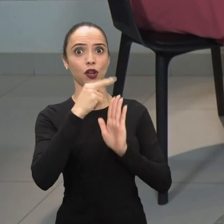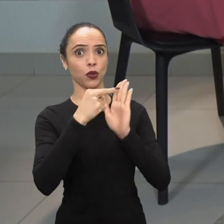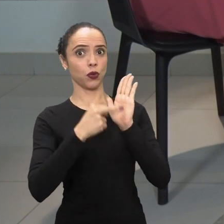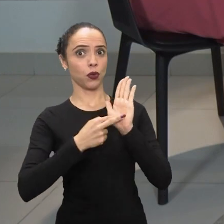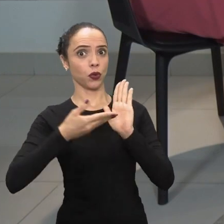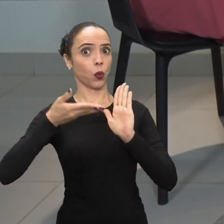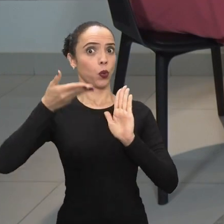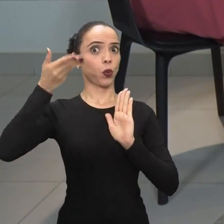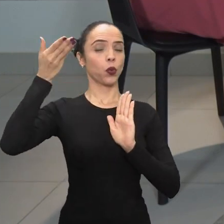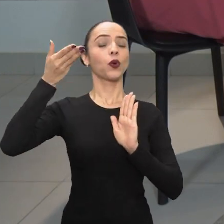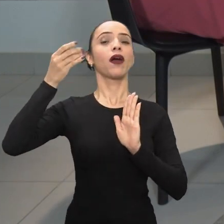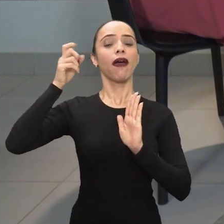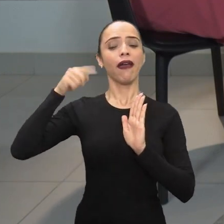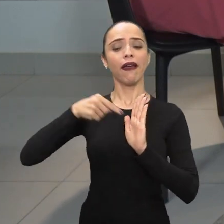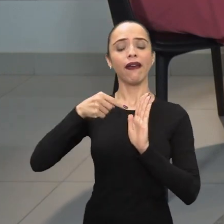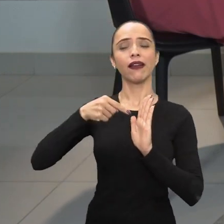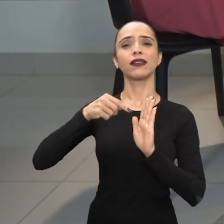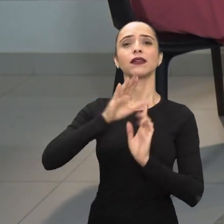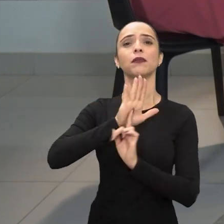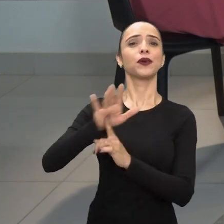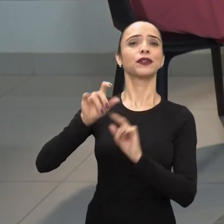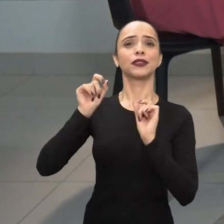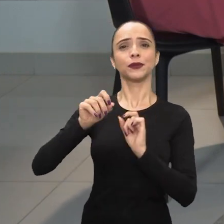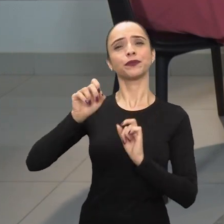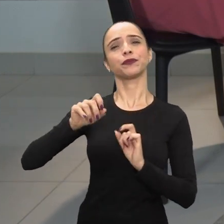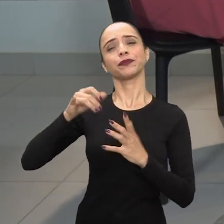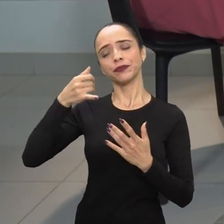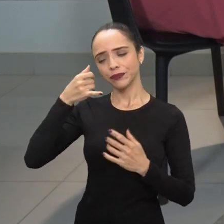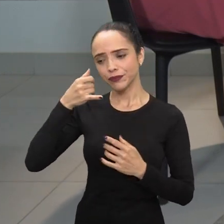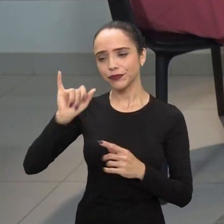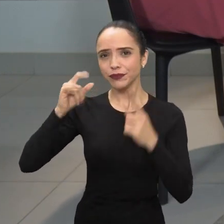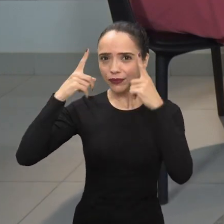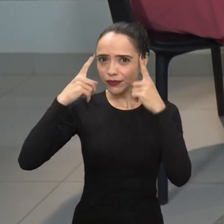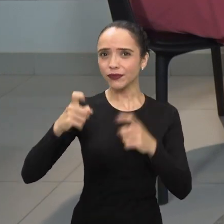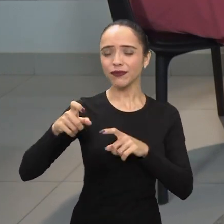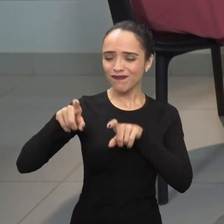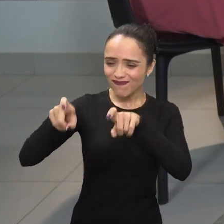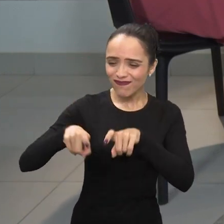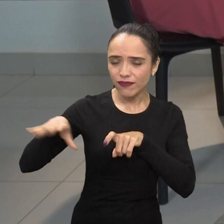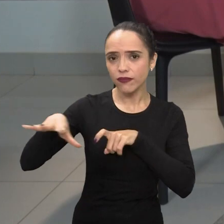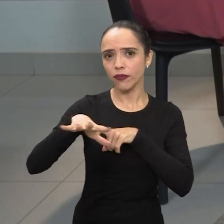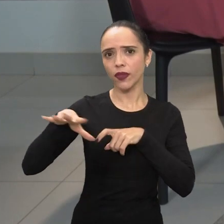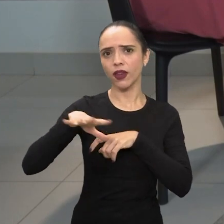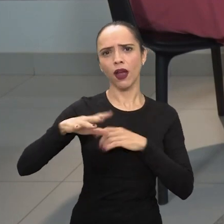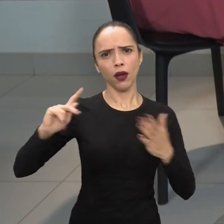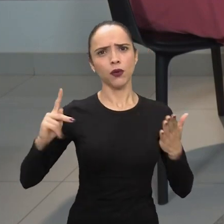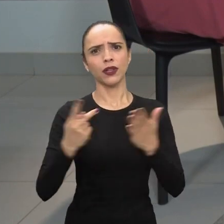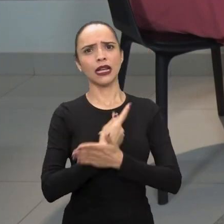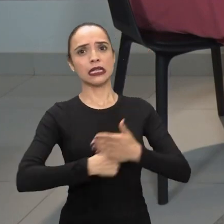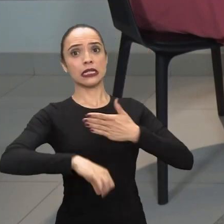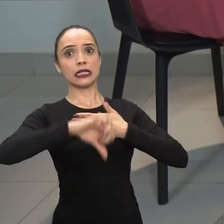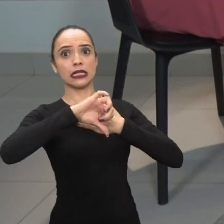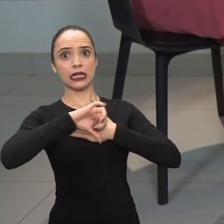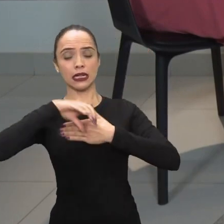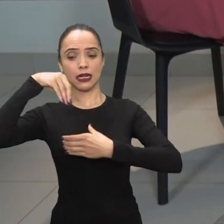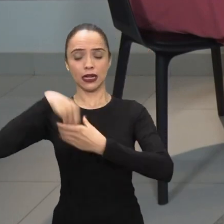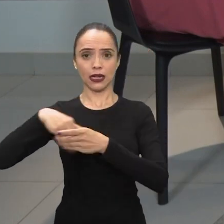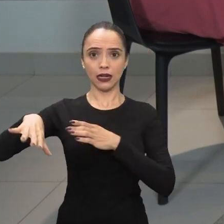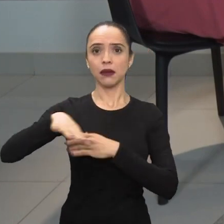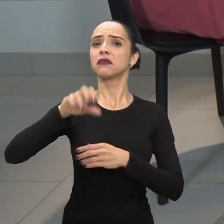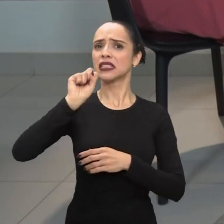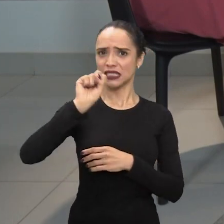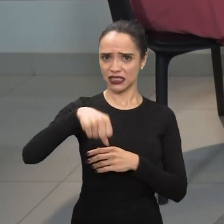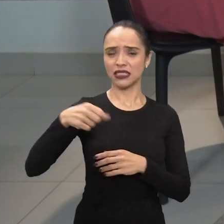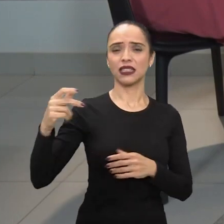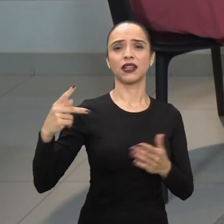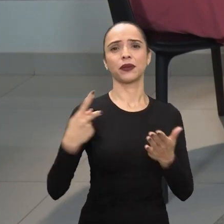o combate uma violência Rural né claro que eles não estão Mirando nos crimes que ocorrem existem crimes ocorrem crimes no ambiente rural